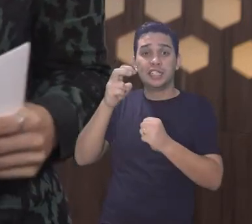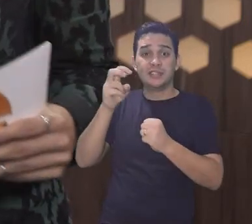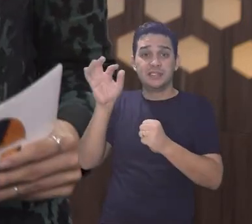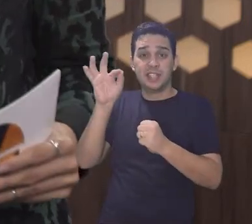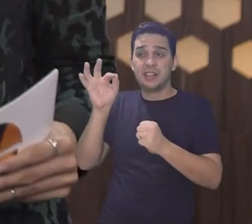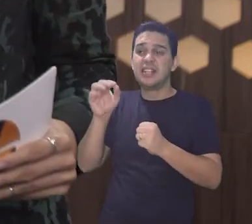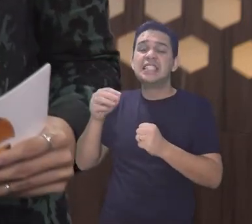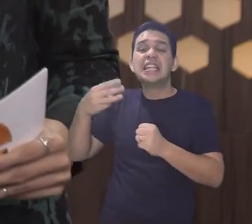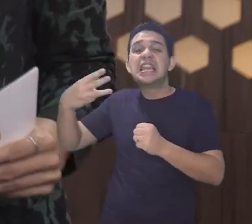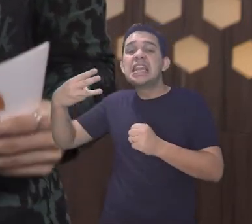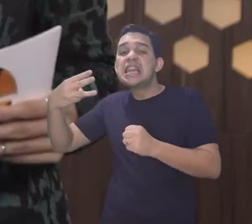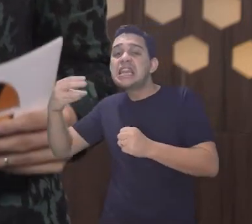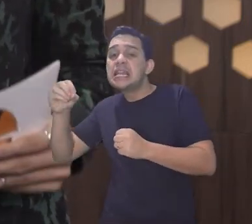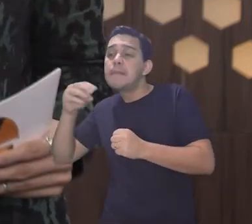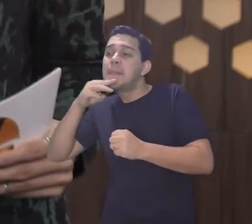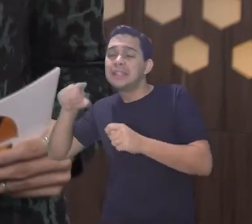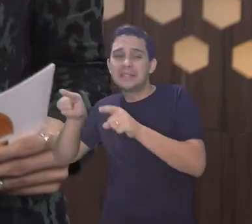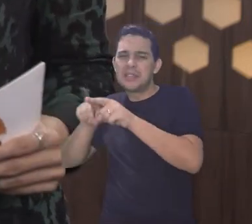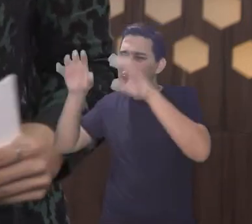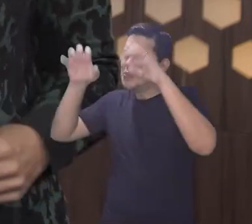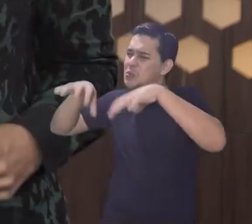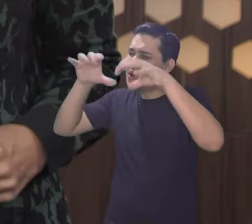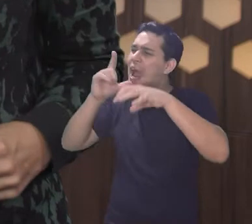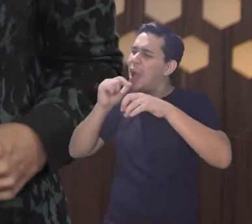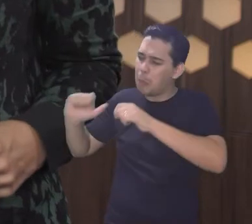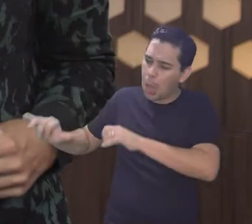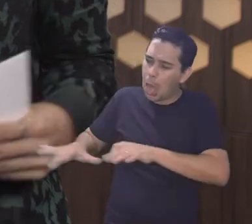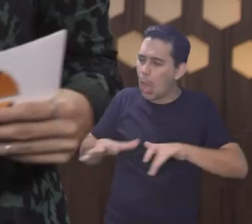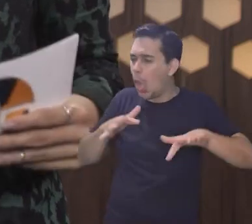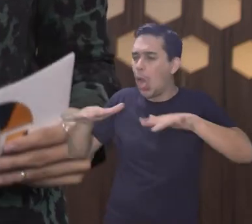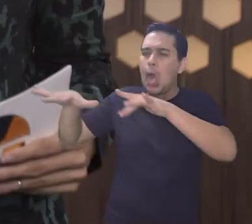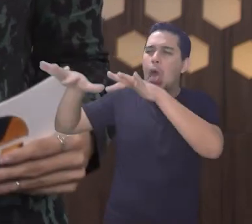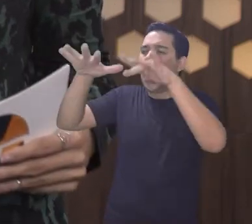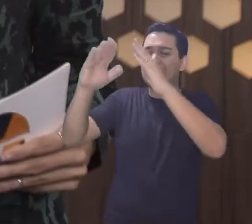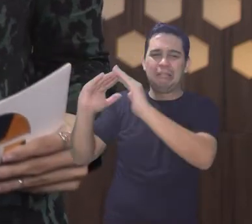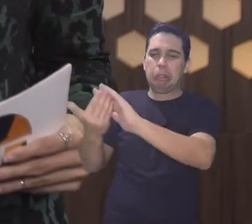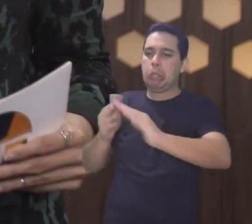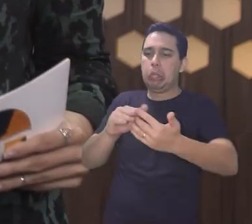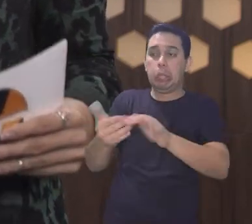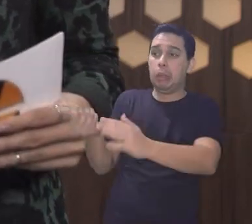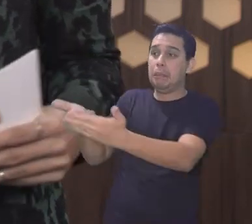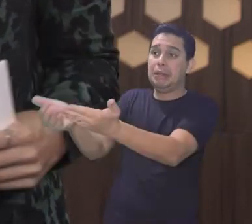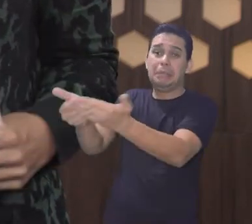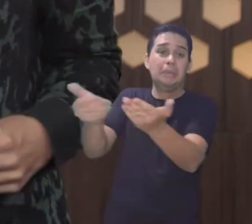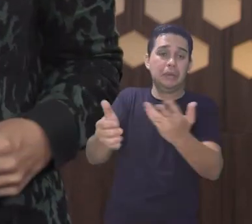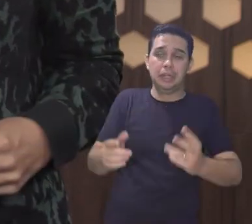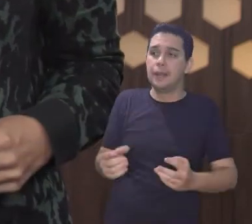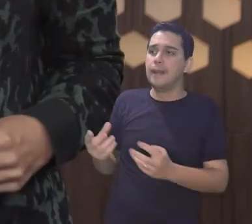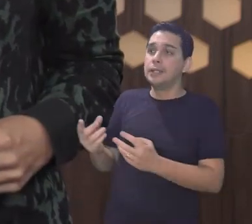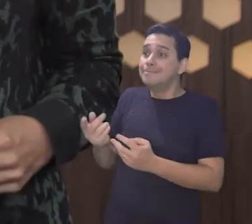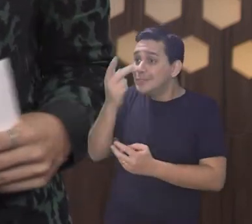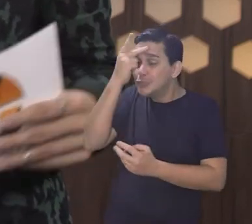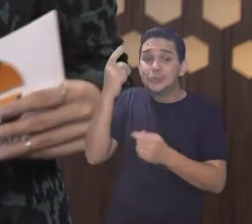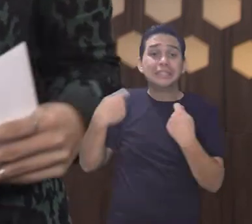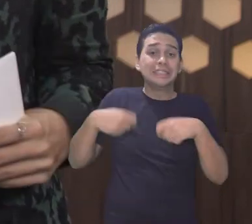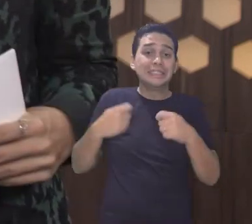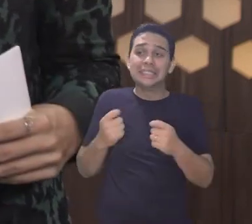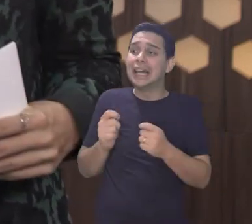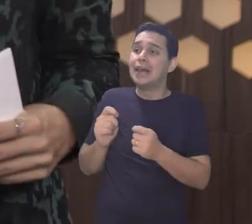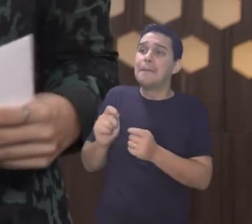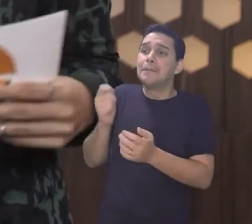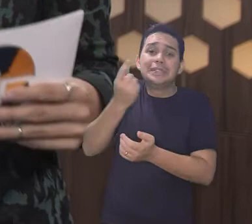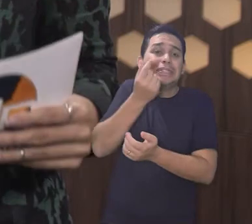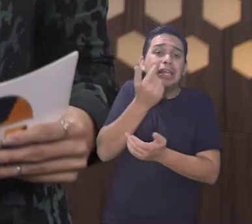ficaram desabrigadas. Para agilizar a concessão do aluguel social para as vítimas dessa tragédia, o MPRJ obteve na